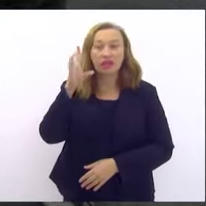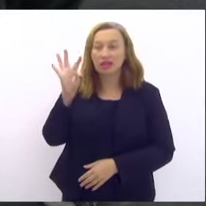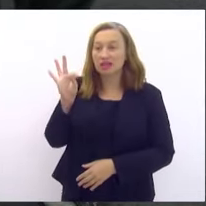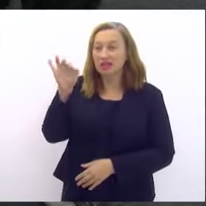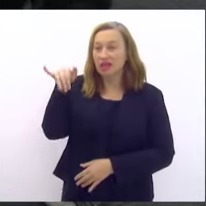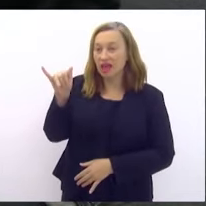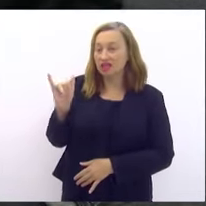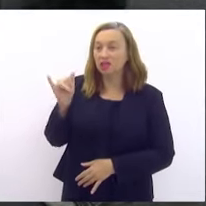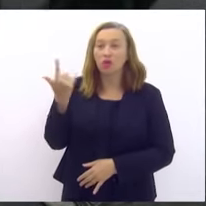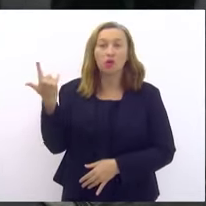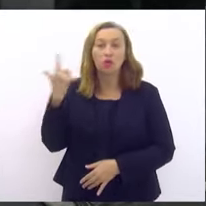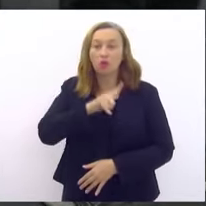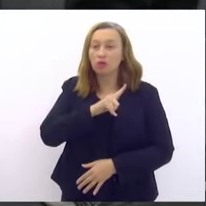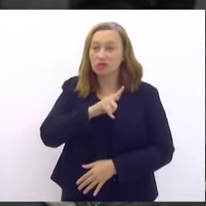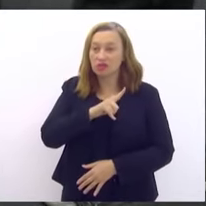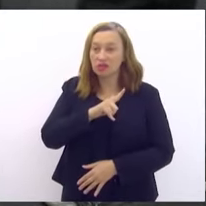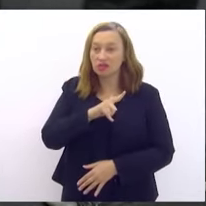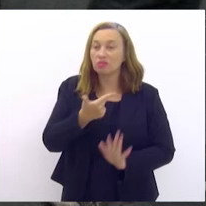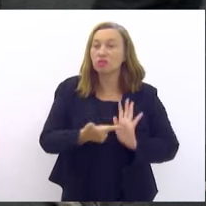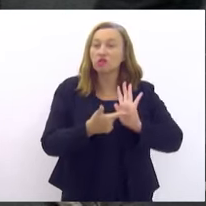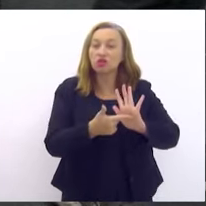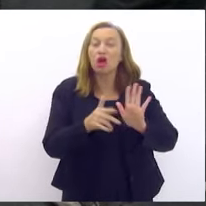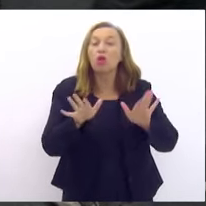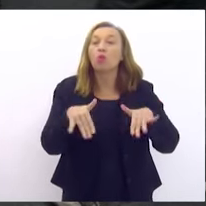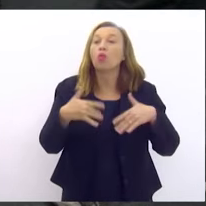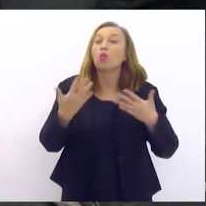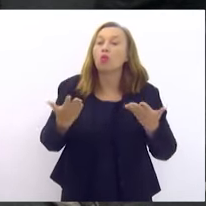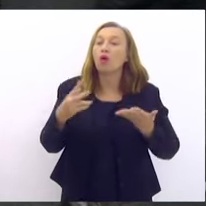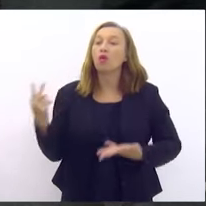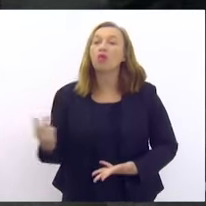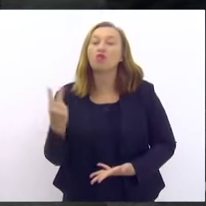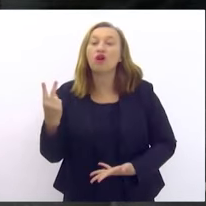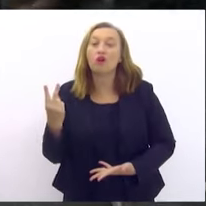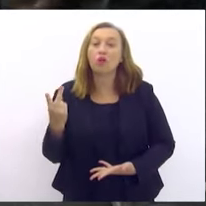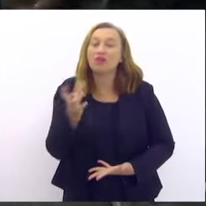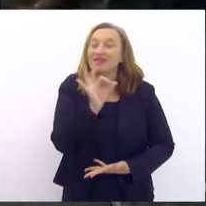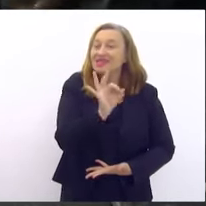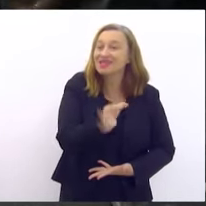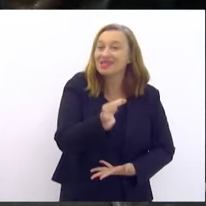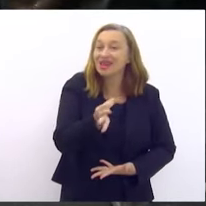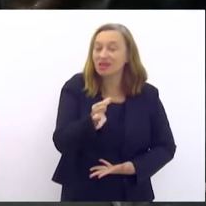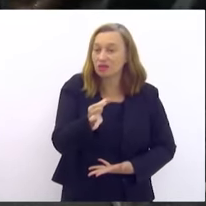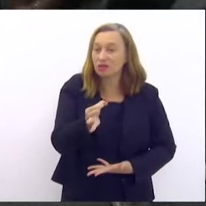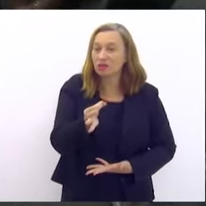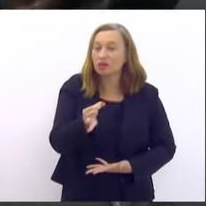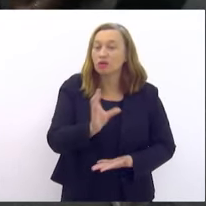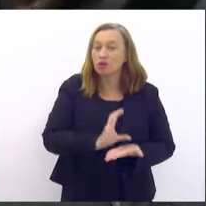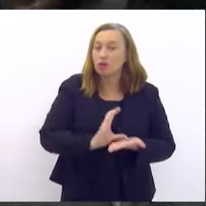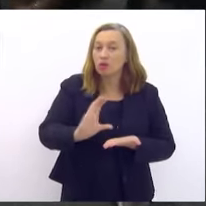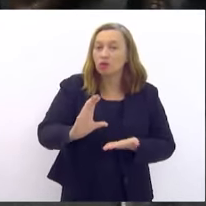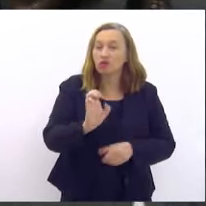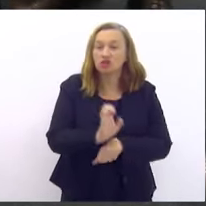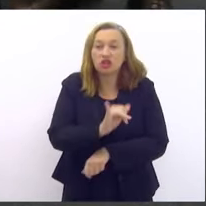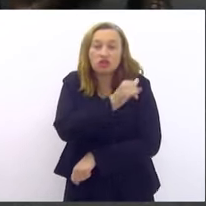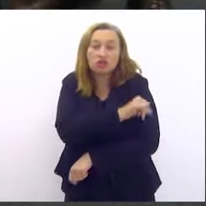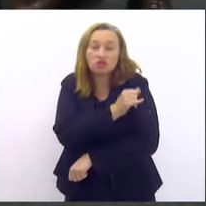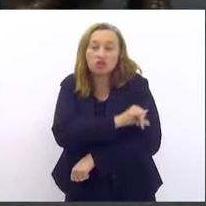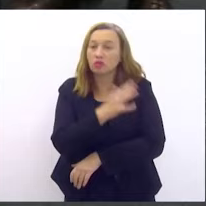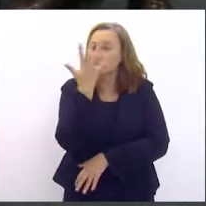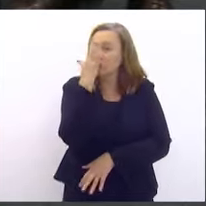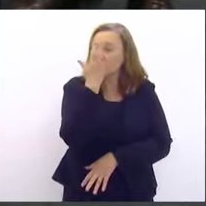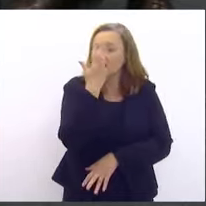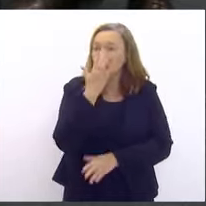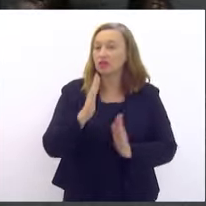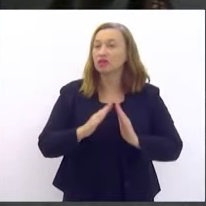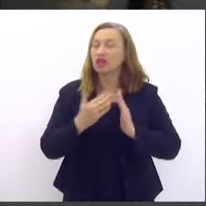nós conseguimos definir qual será eh o valor aportado pelo Governo do Estado do Rio de Janeiro para o fomento do carnaval das